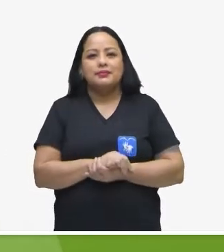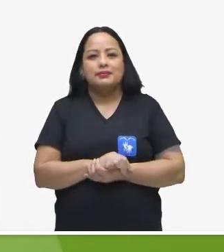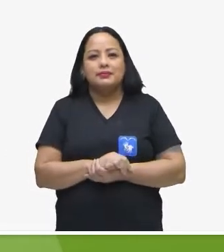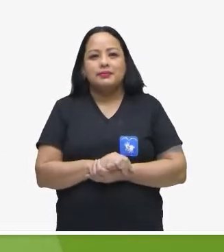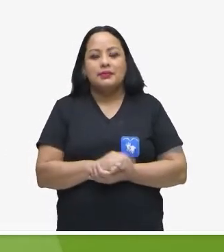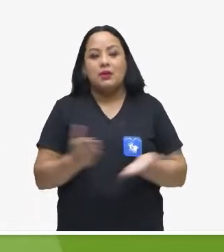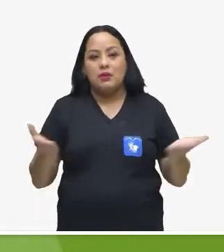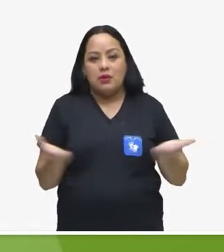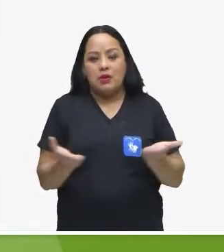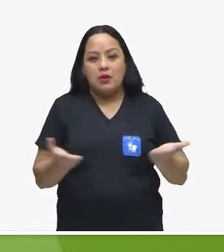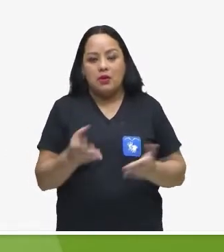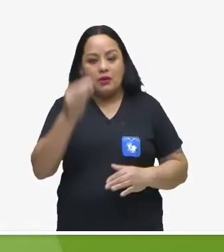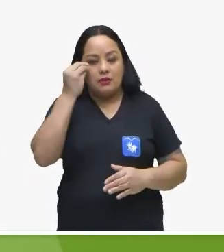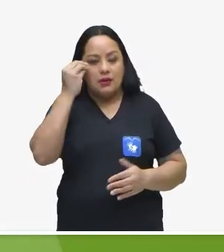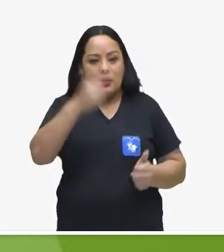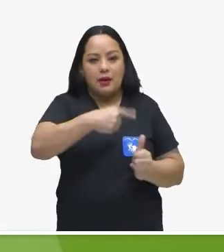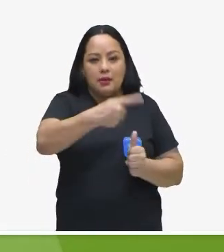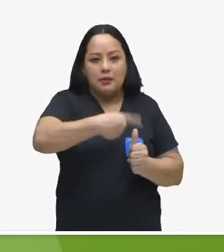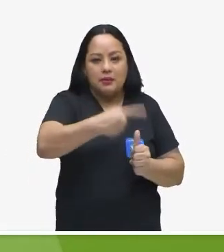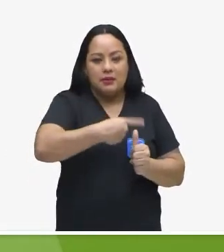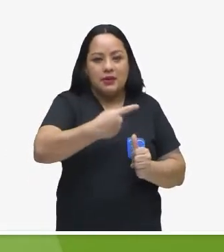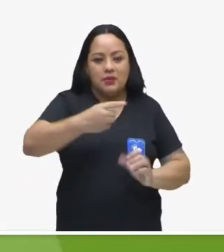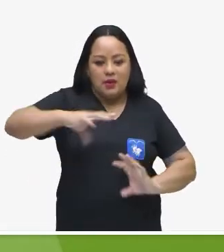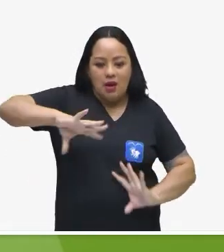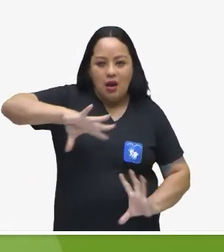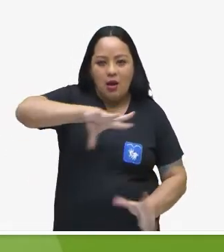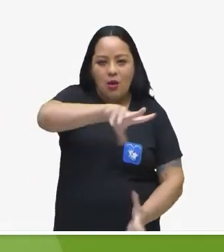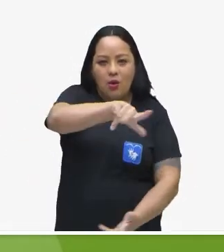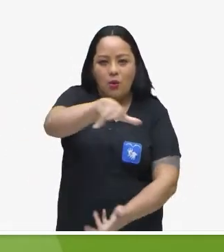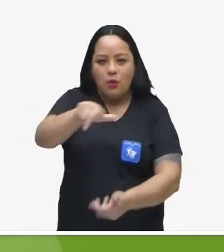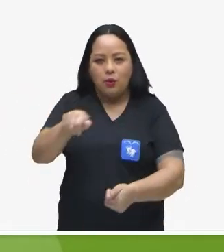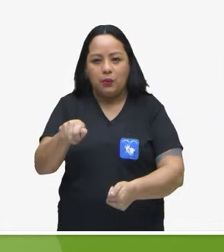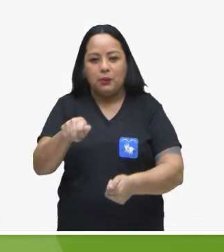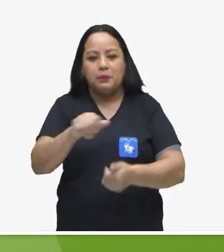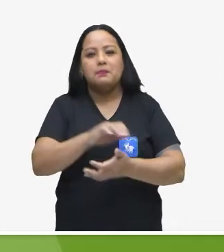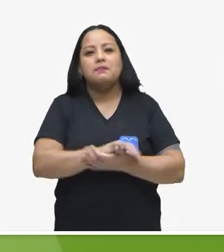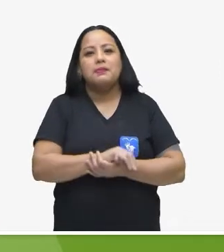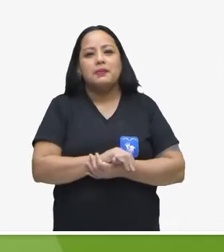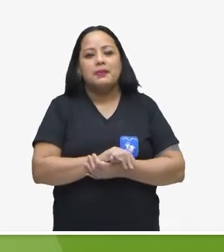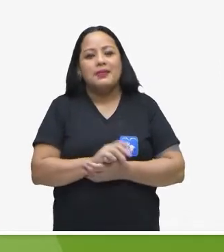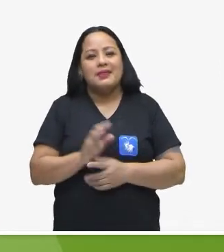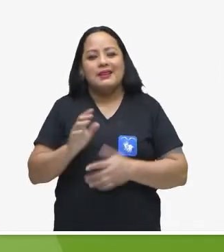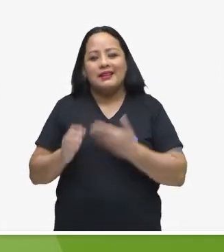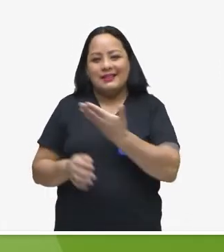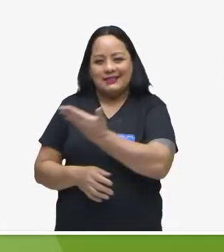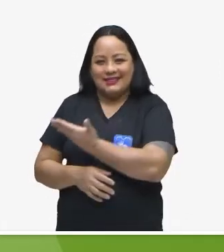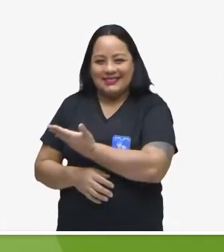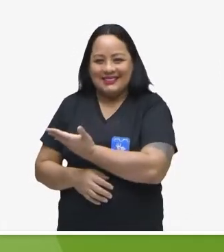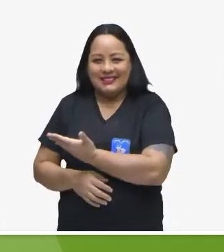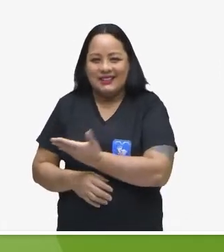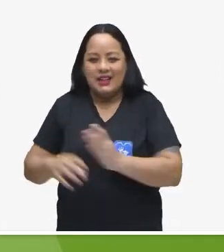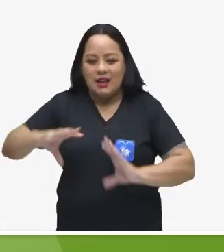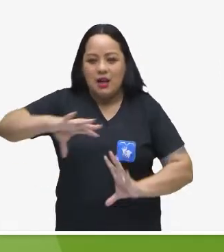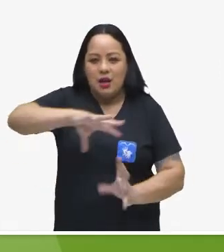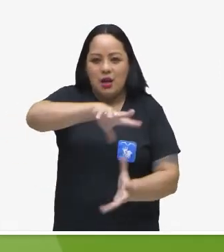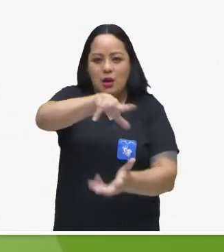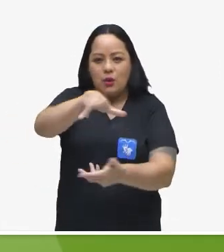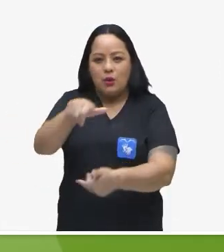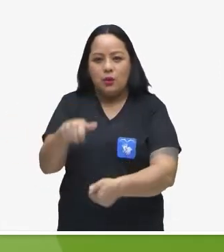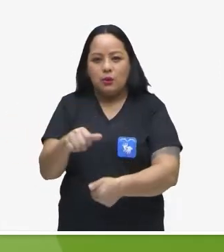aqui, primeiro o planeta Terra, né? Vou mostrar para vocês aqui o planeta Terra. Ele tem